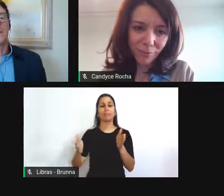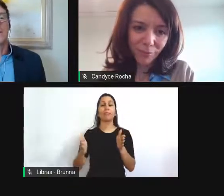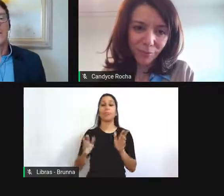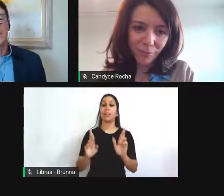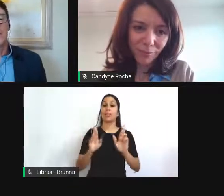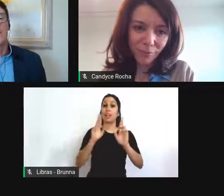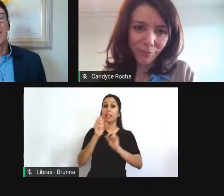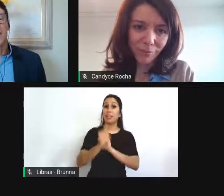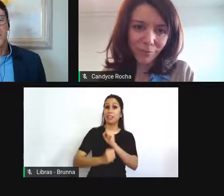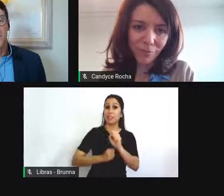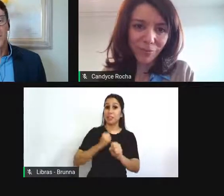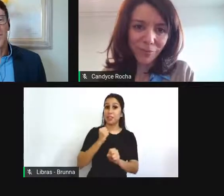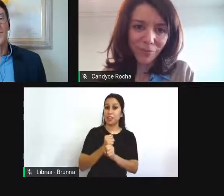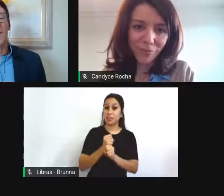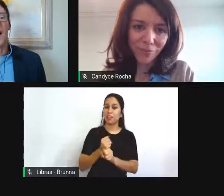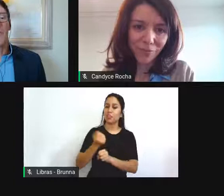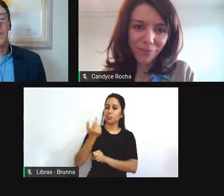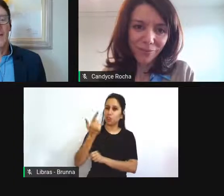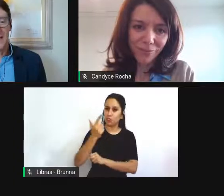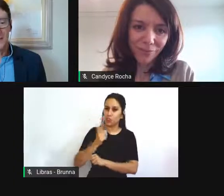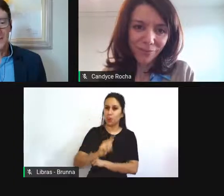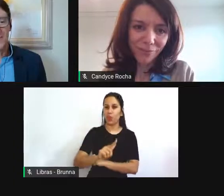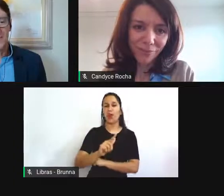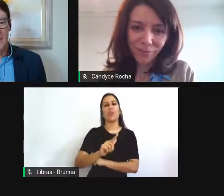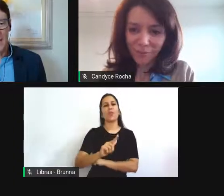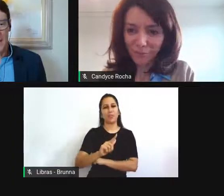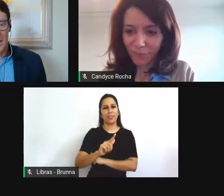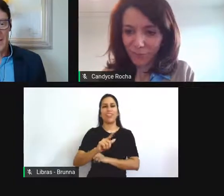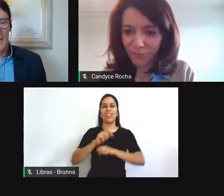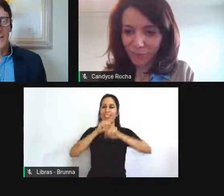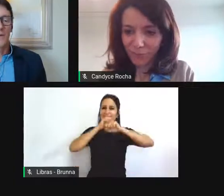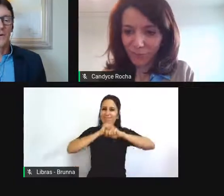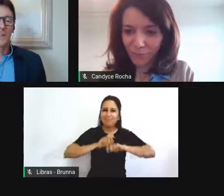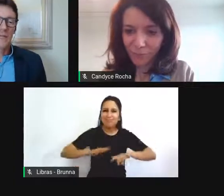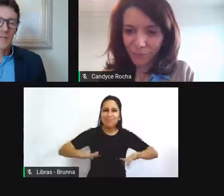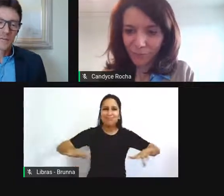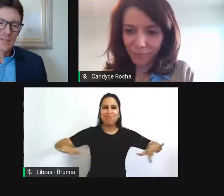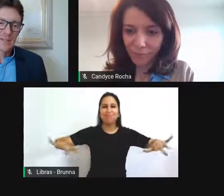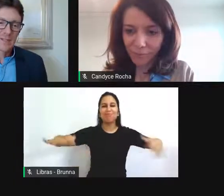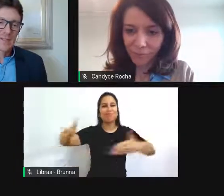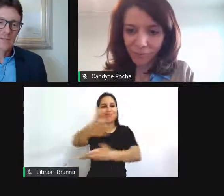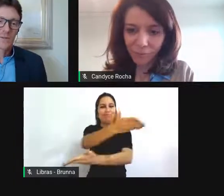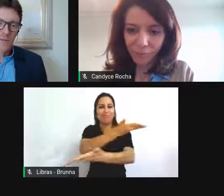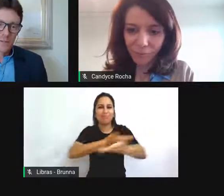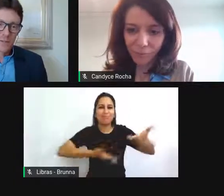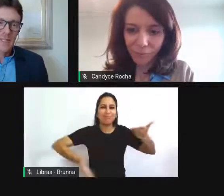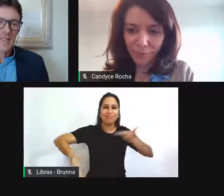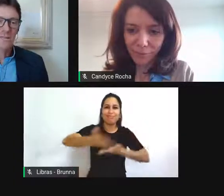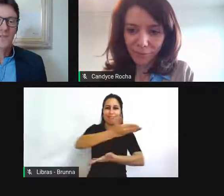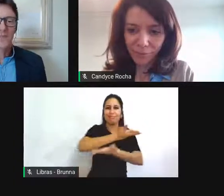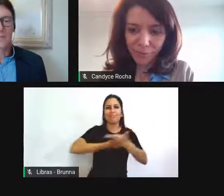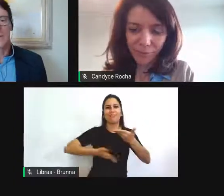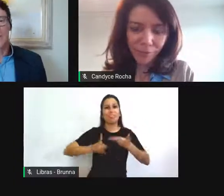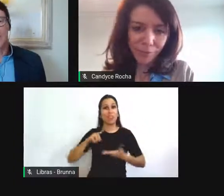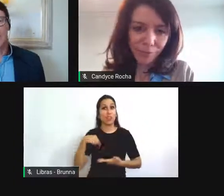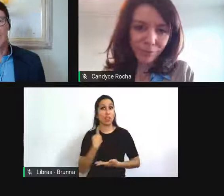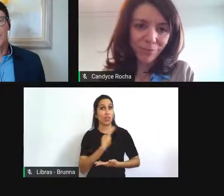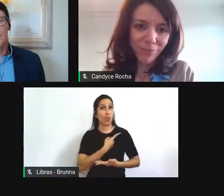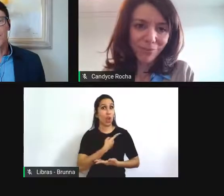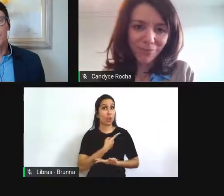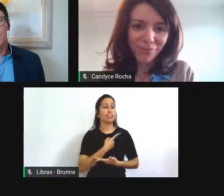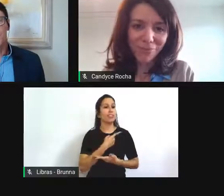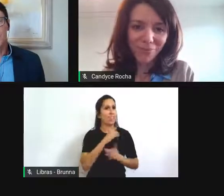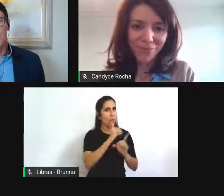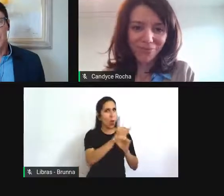com certeza, faremos de novo, ampliando fronteiras. Onde quer que vocês estejam, nós encontraremos vocês,